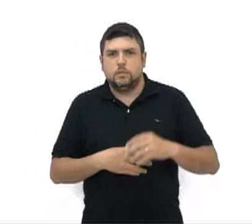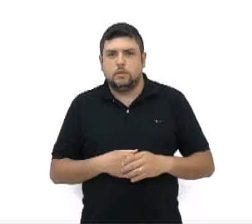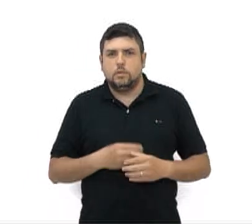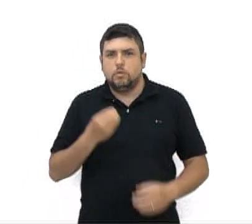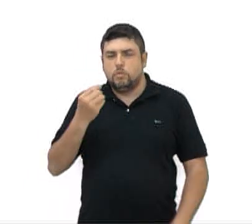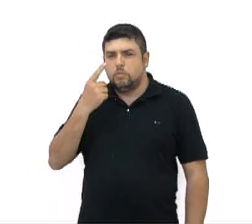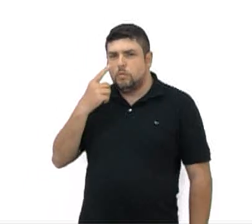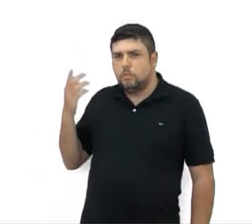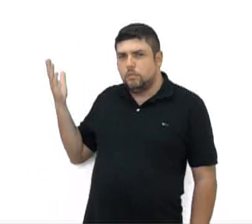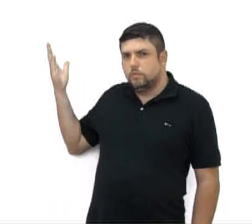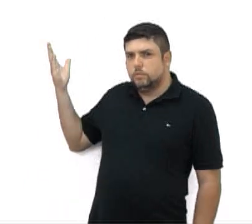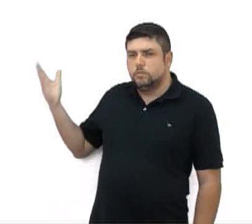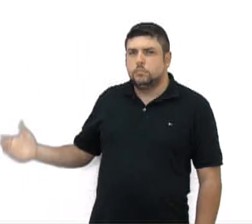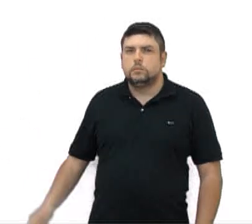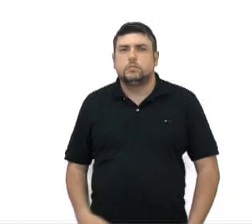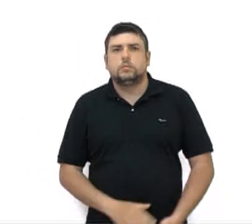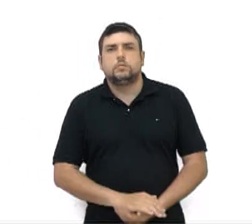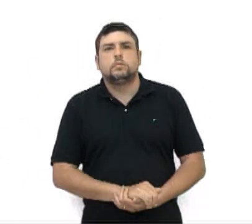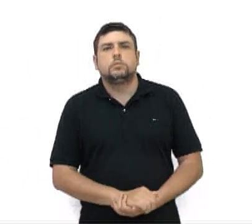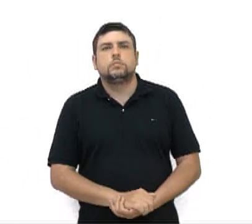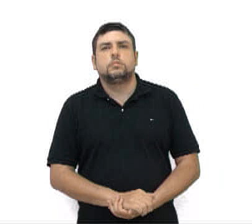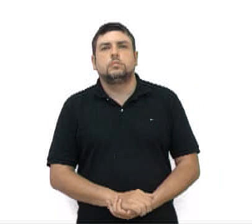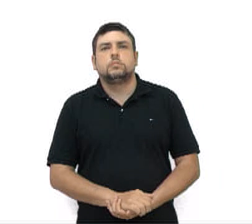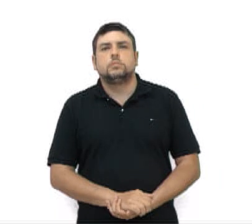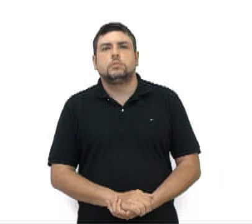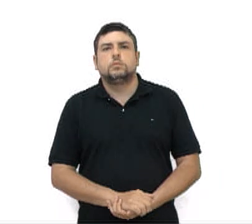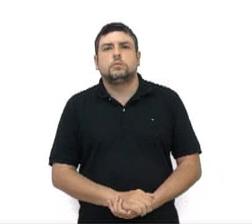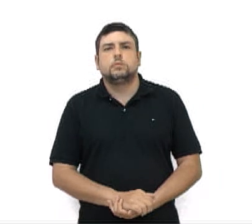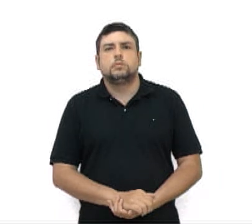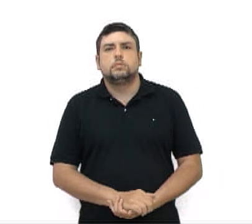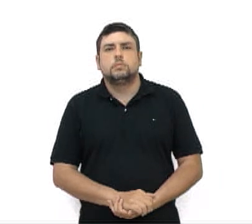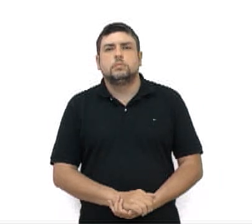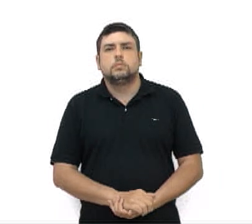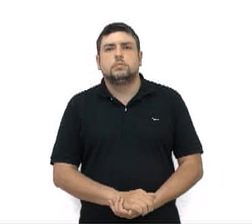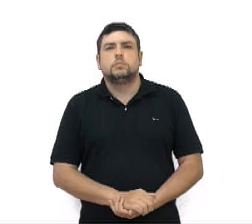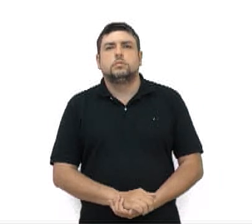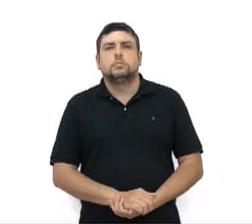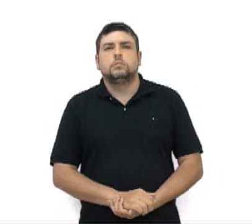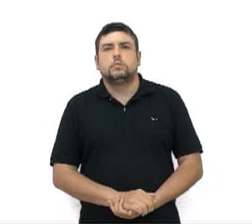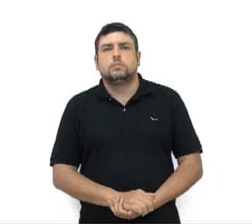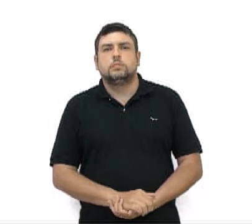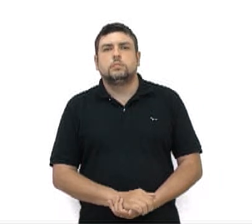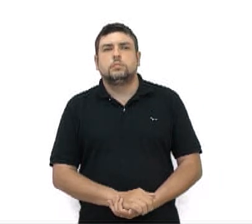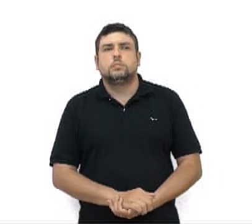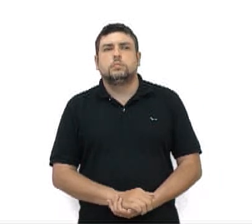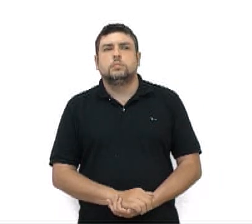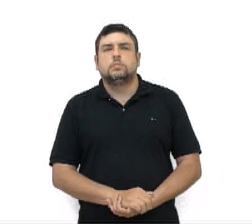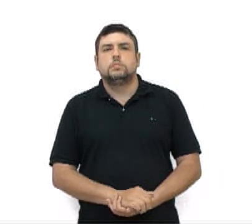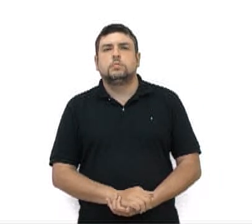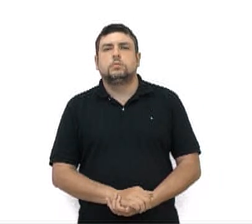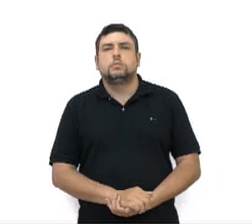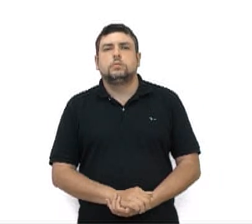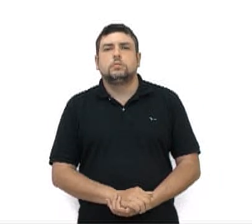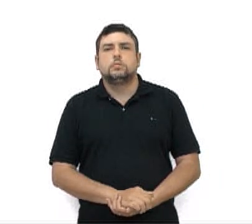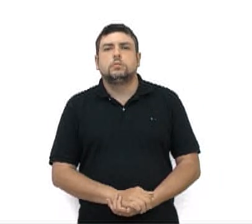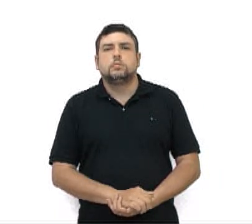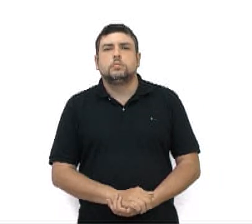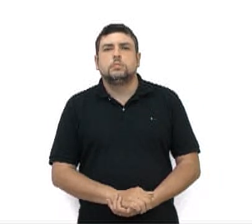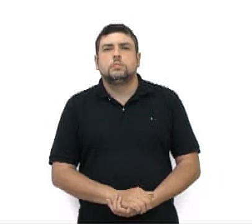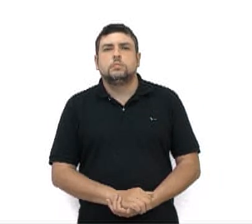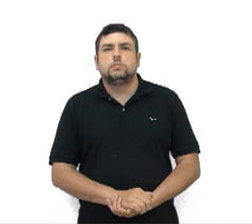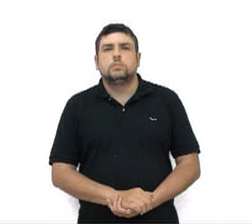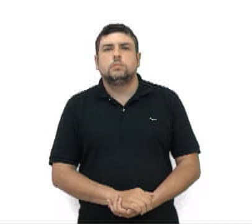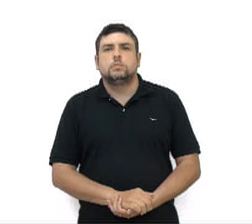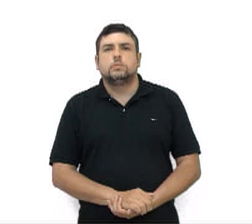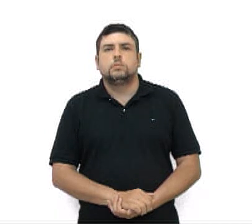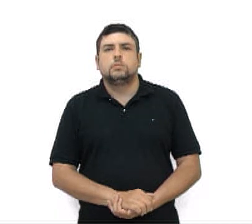7 no instante 2, 9 no instante 3, 11 no instante 4, 3 no instante 5, 15 no instante 6